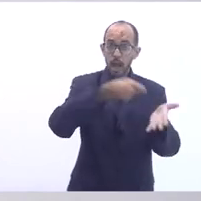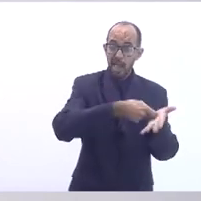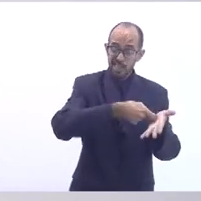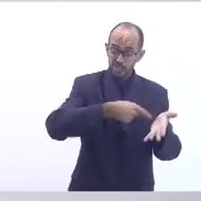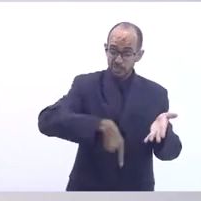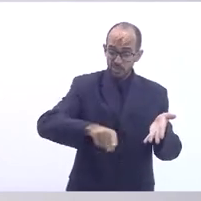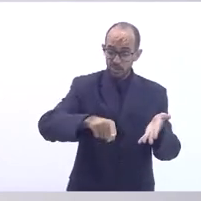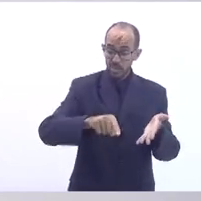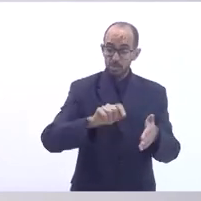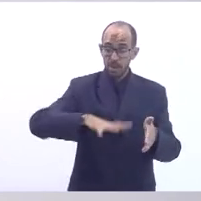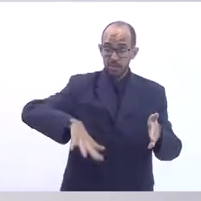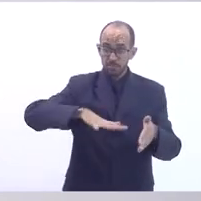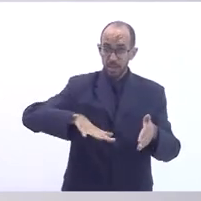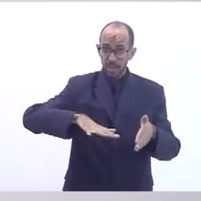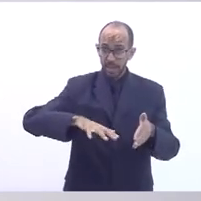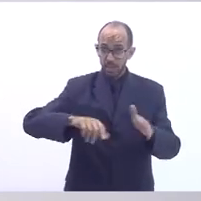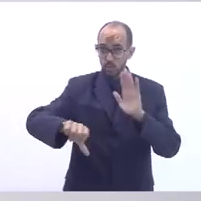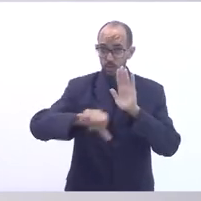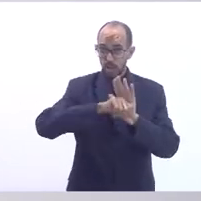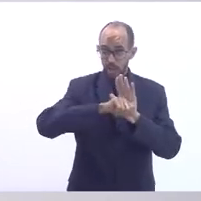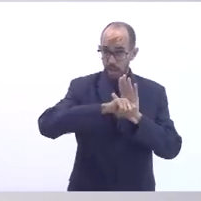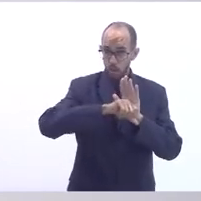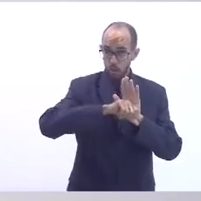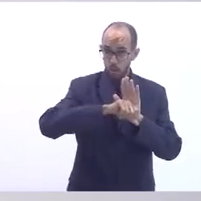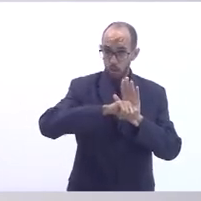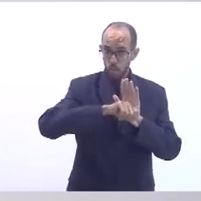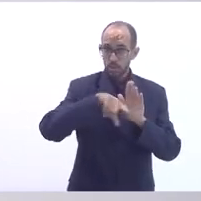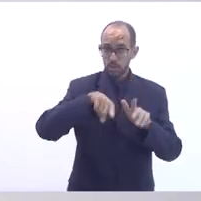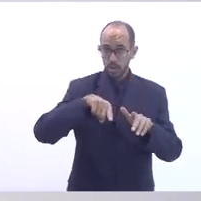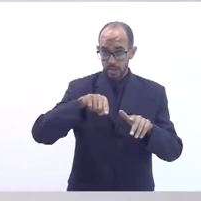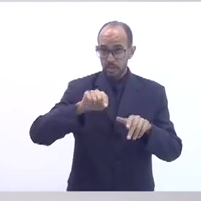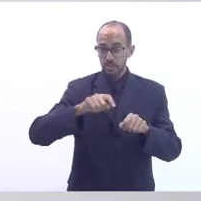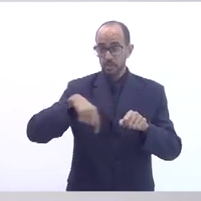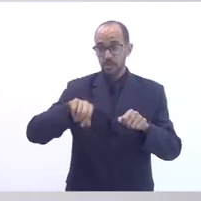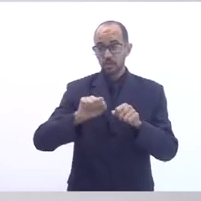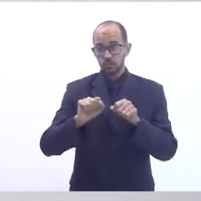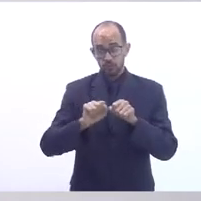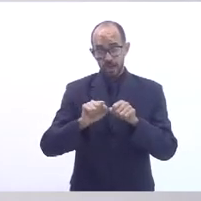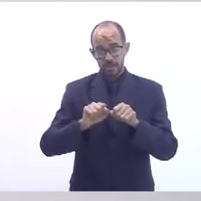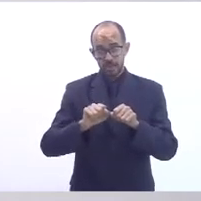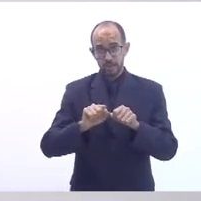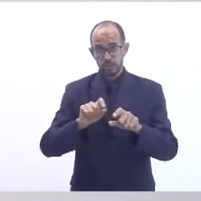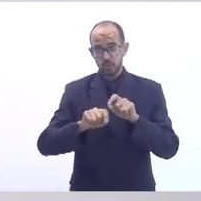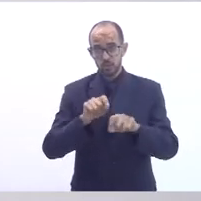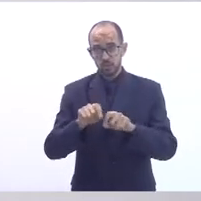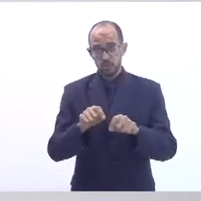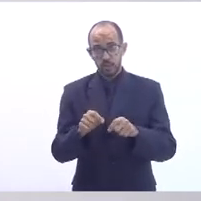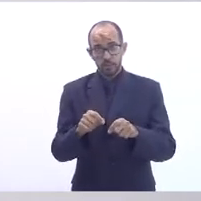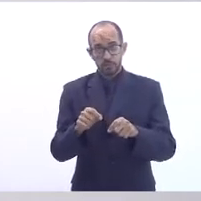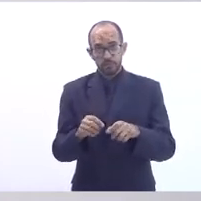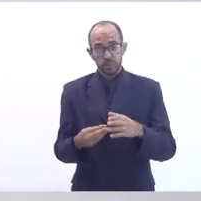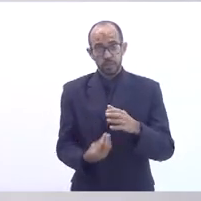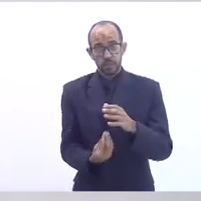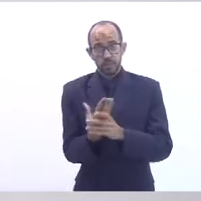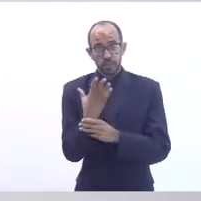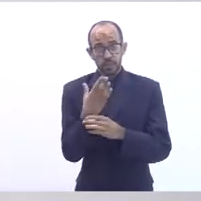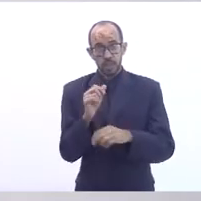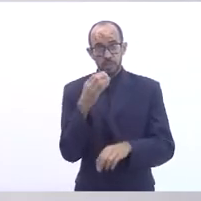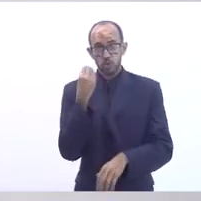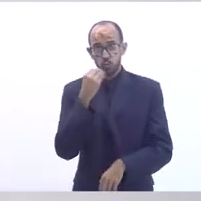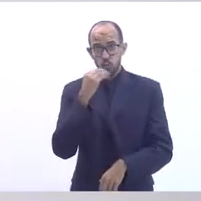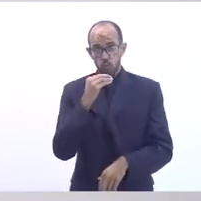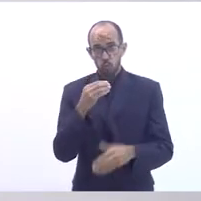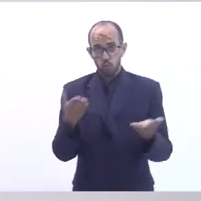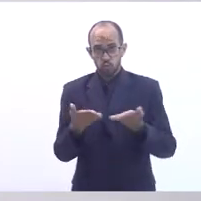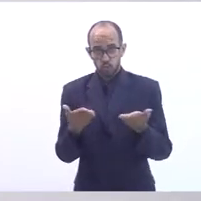droga porque esse mercado ilegal de droga que faz é ilegalidade desse mercado que gera lucros exorbitantes que ele tem hoje